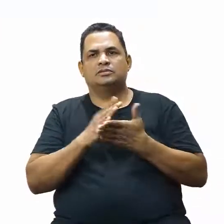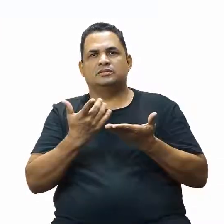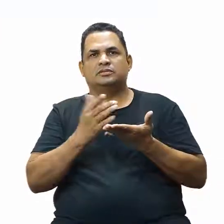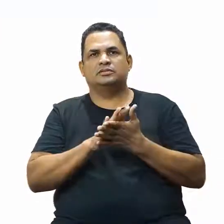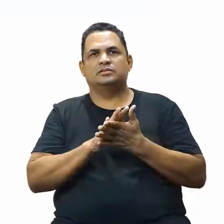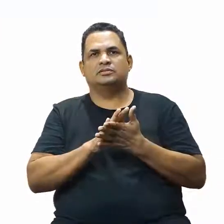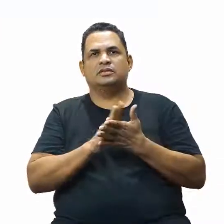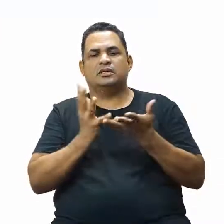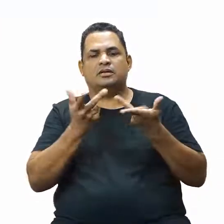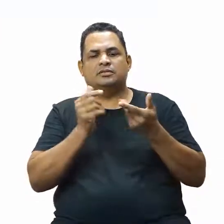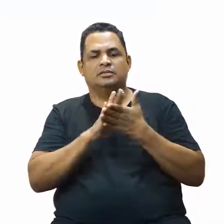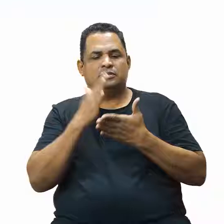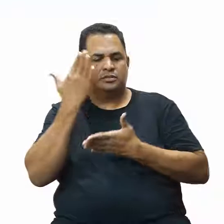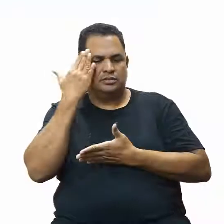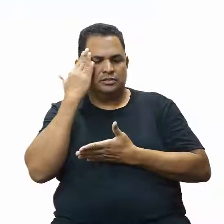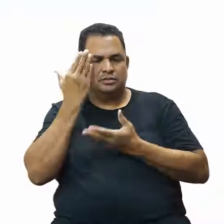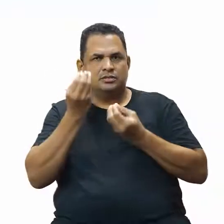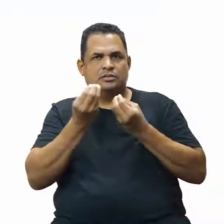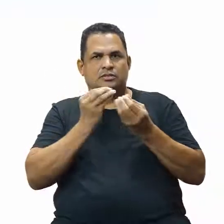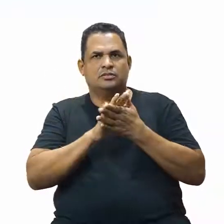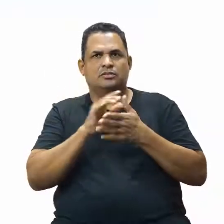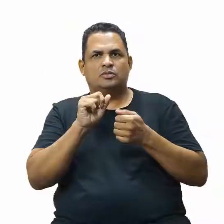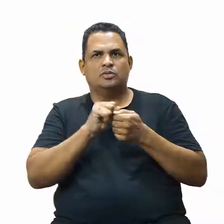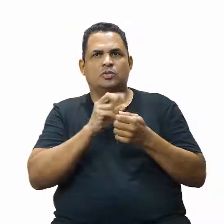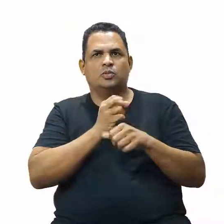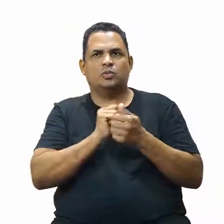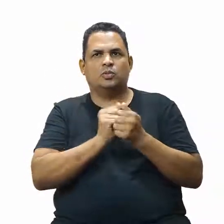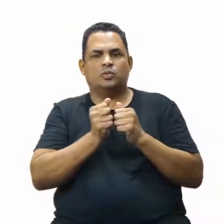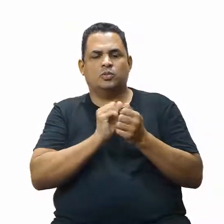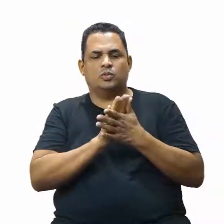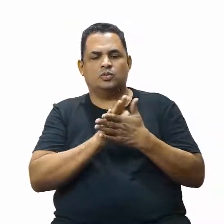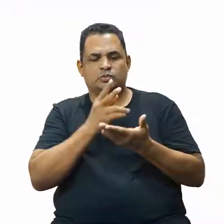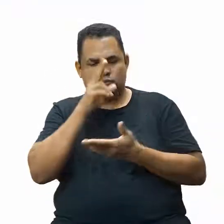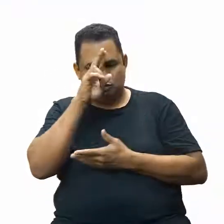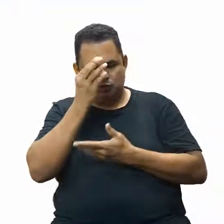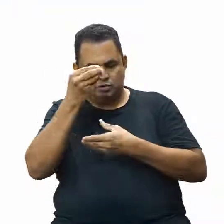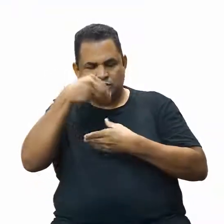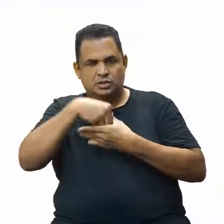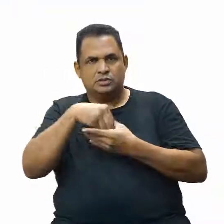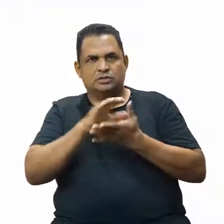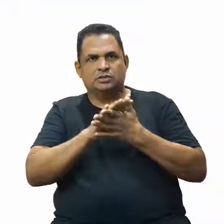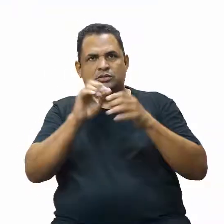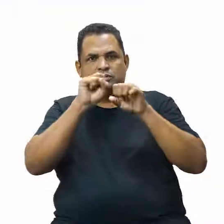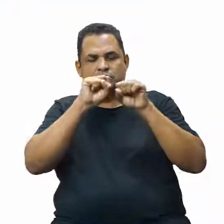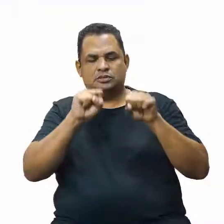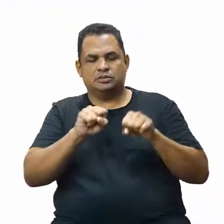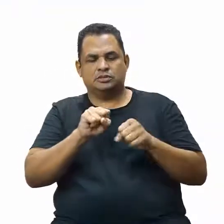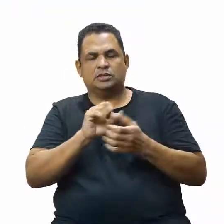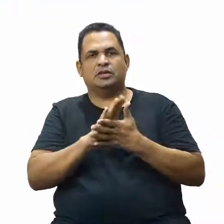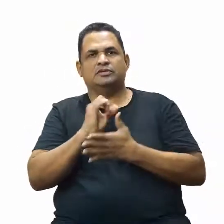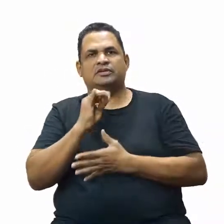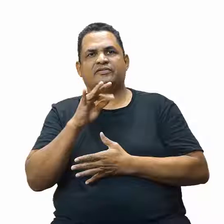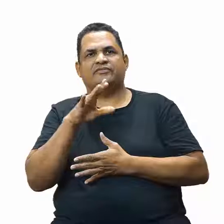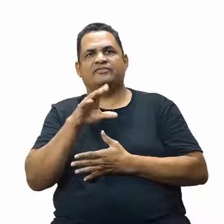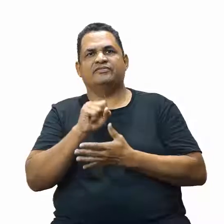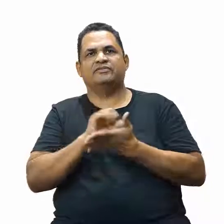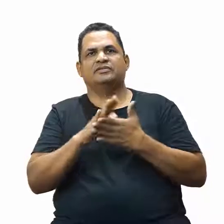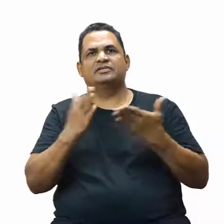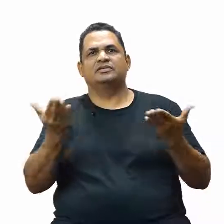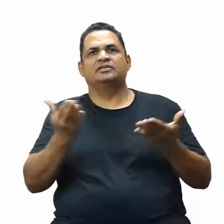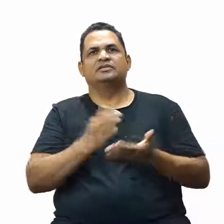temos a habilidade de compreender como realizar o controle de pragas no sistema SAFs. Pum!